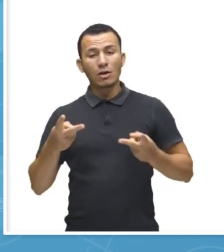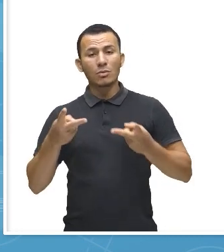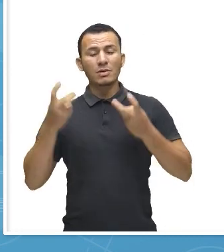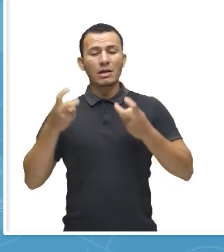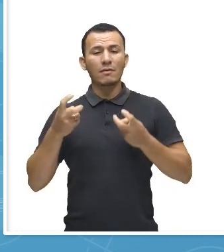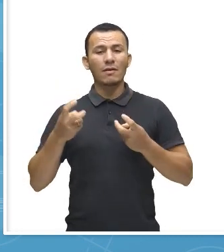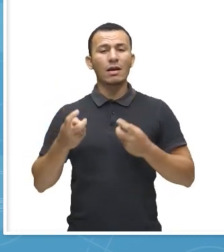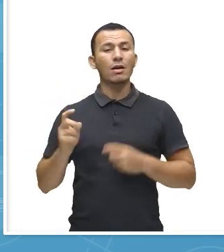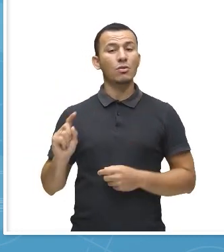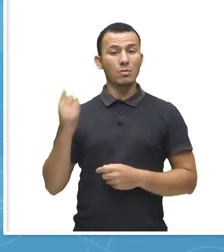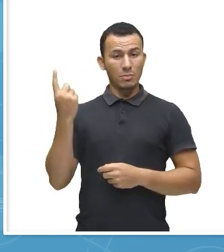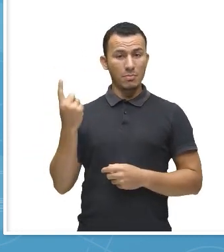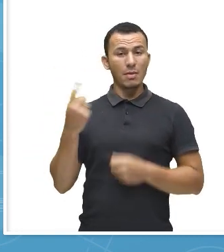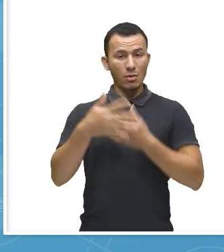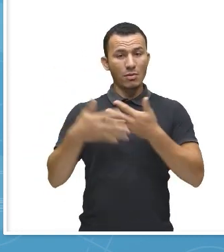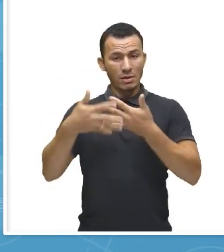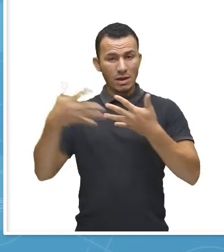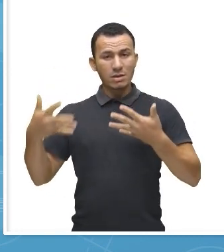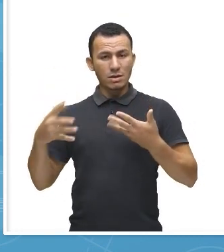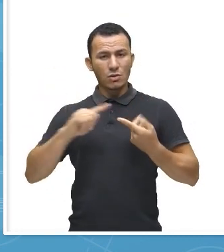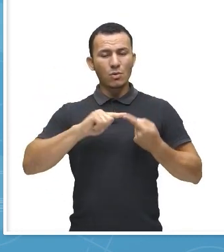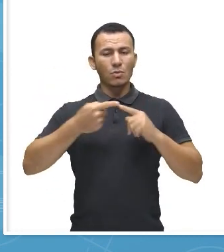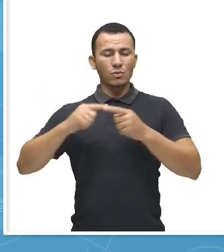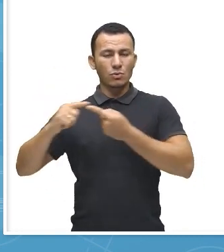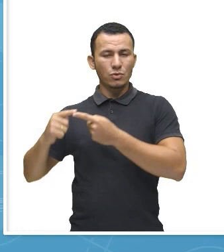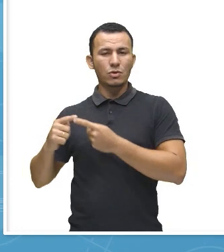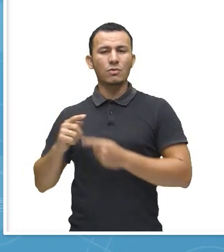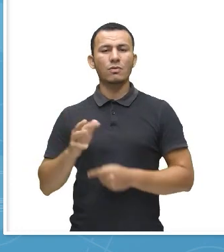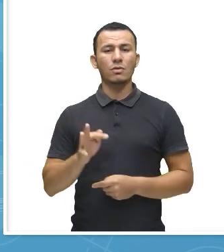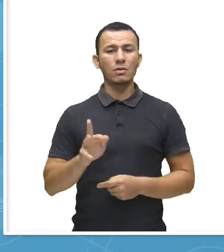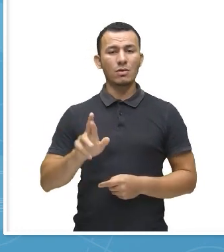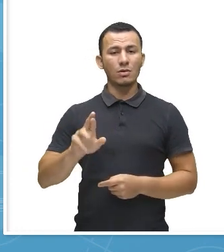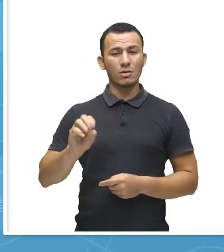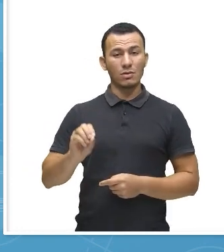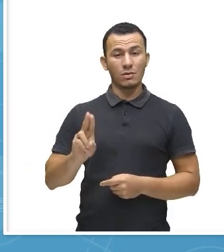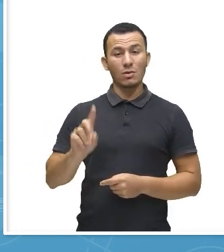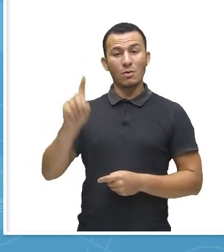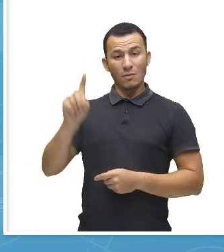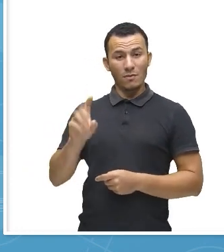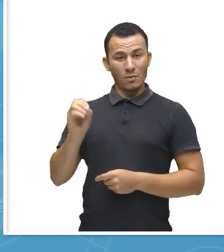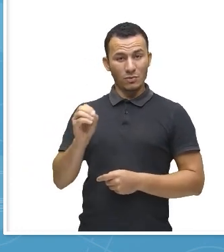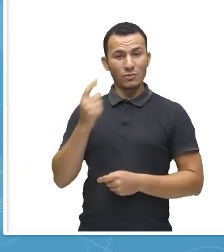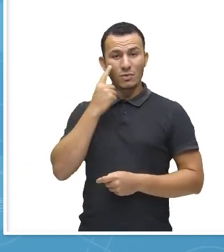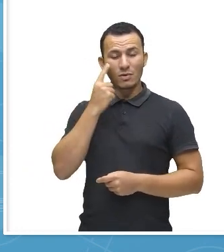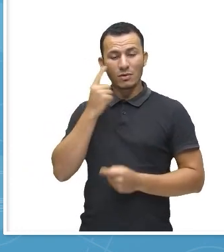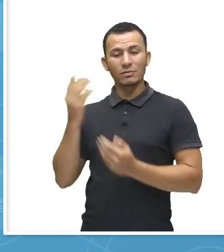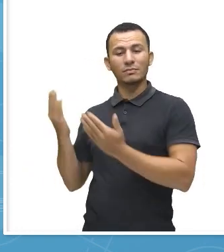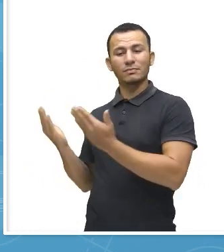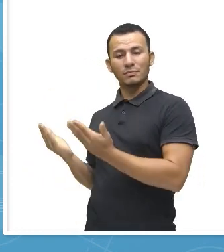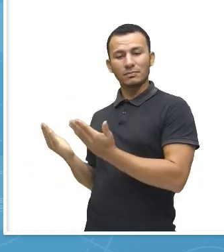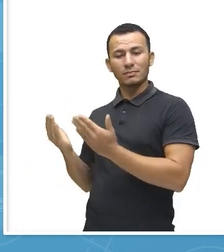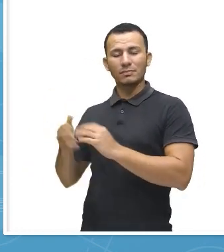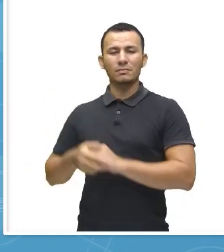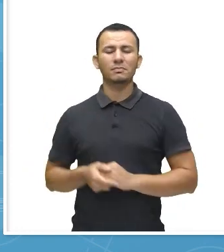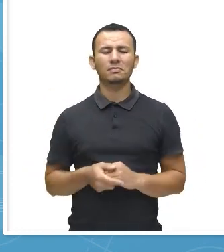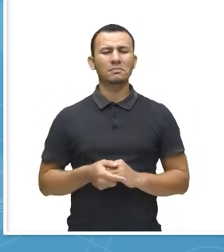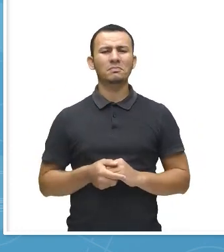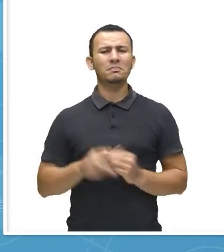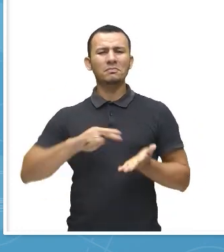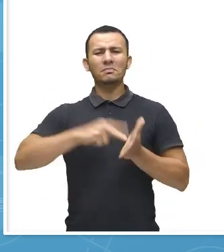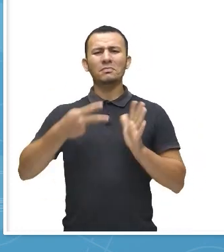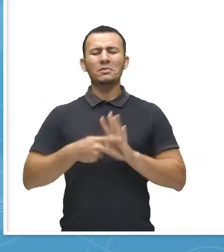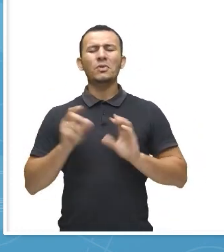tecido conjuntivo, que é o tecido conjuntivo frouxo. Aí na próxima imagem, então, tecido conjuntivo frouxo é aquele